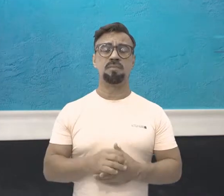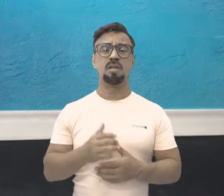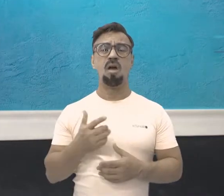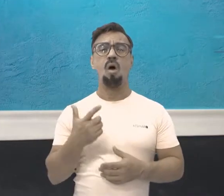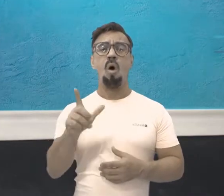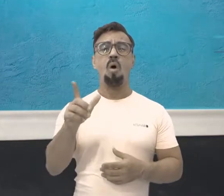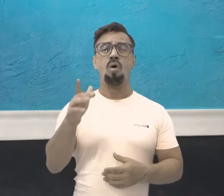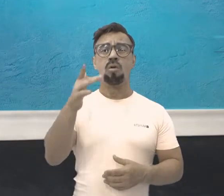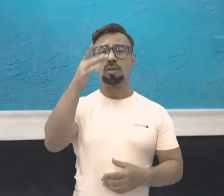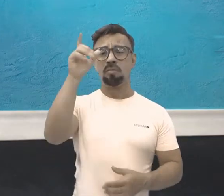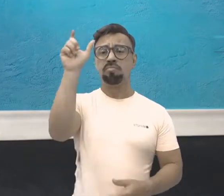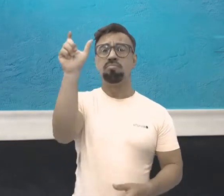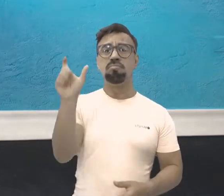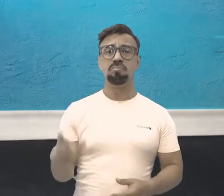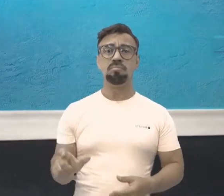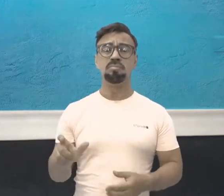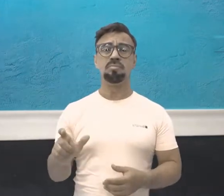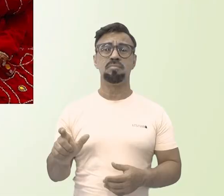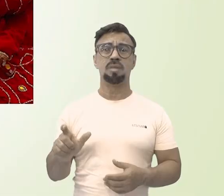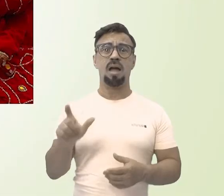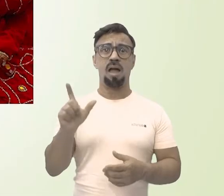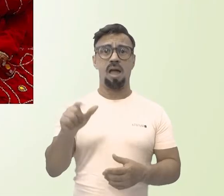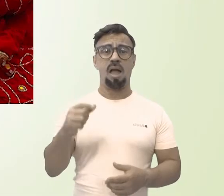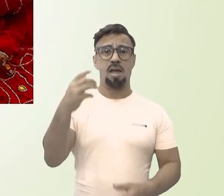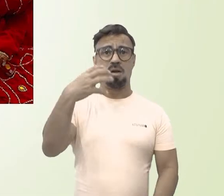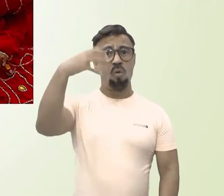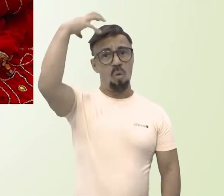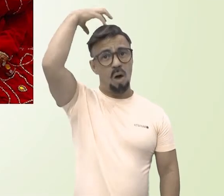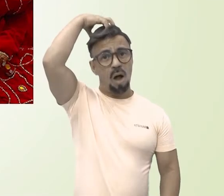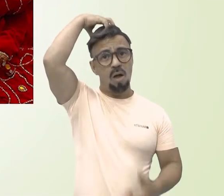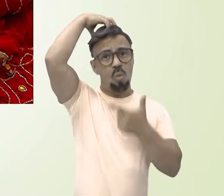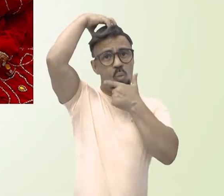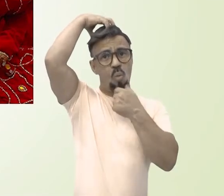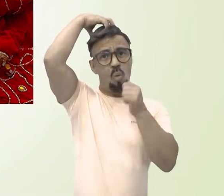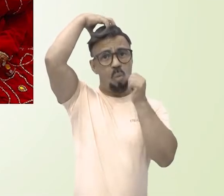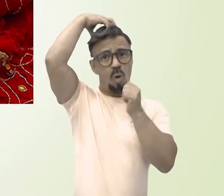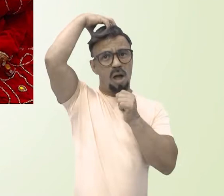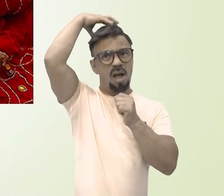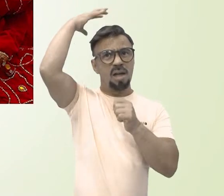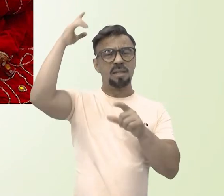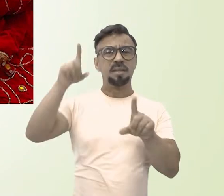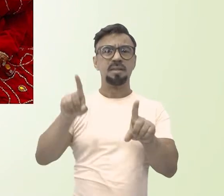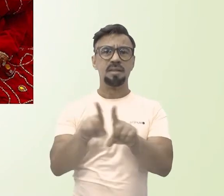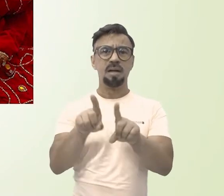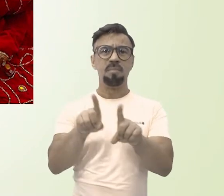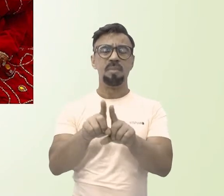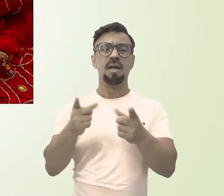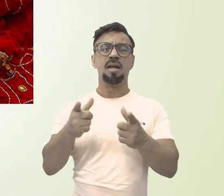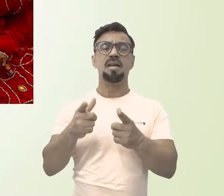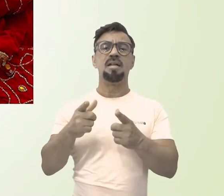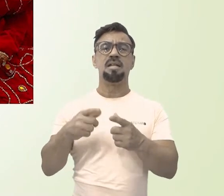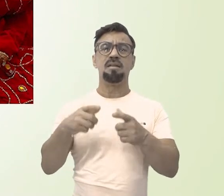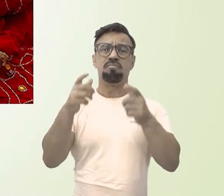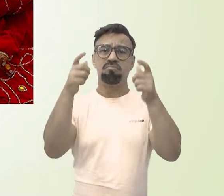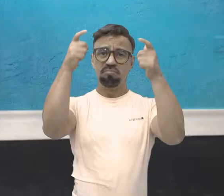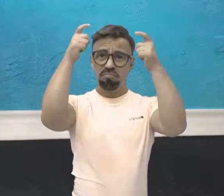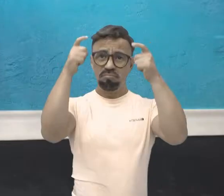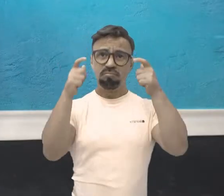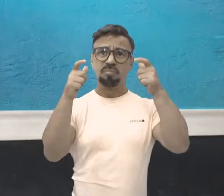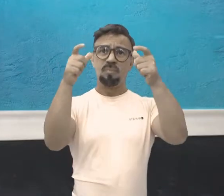Outra figura importante são a realeza, o rei e a rainha, que faz parte da coroação.